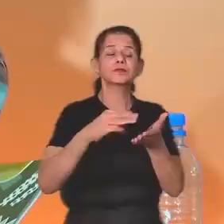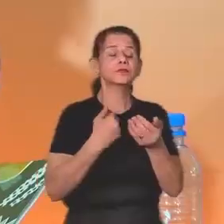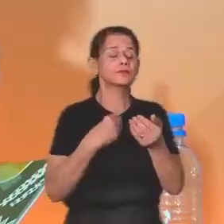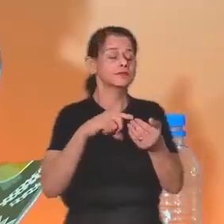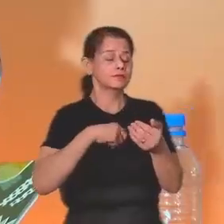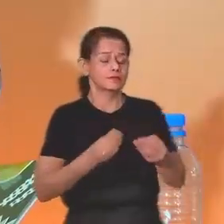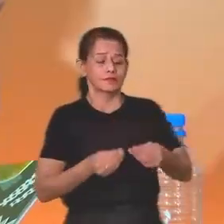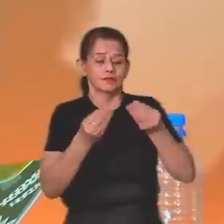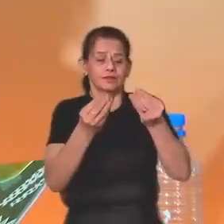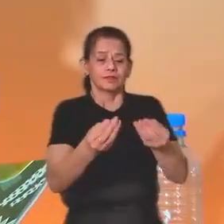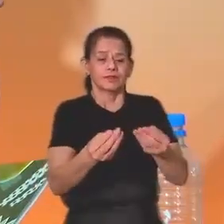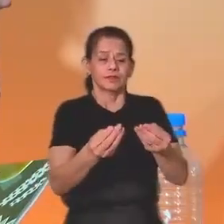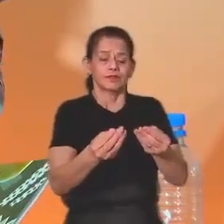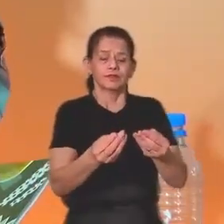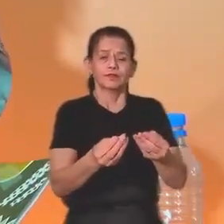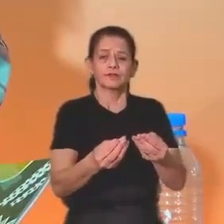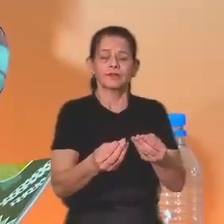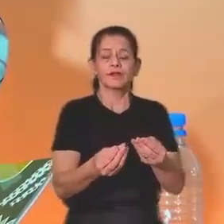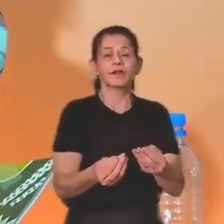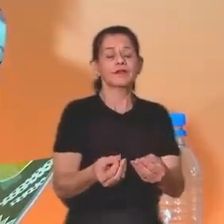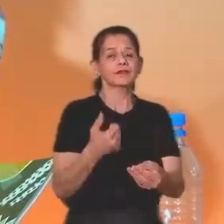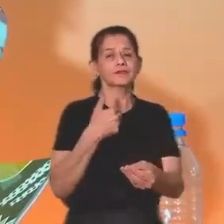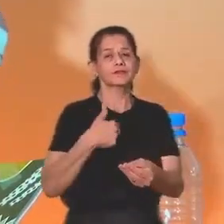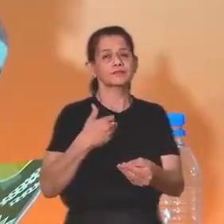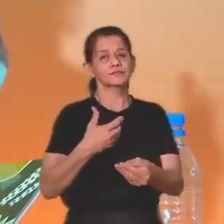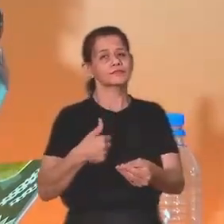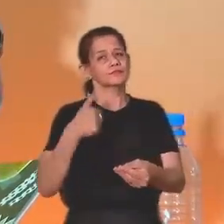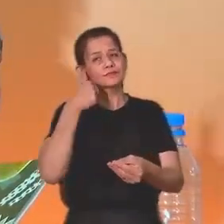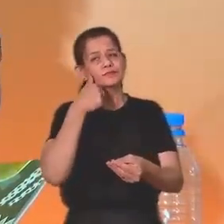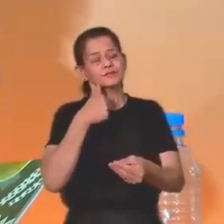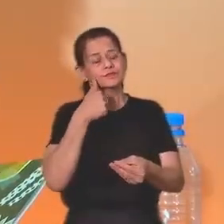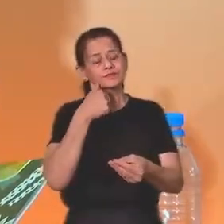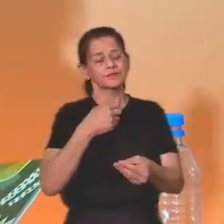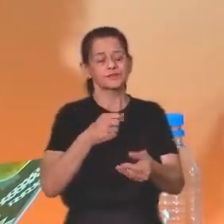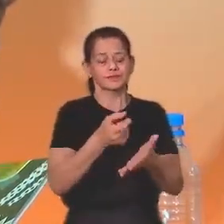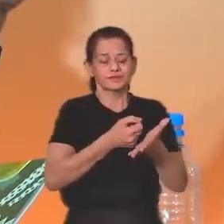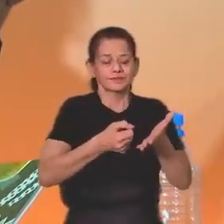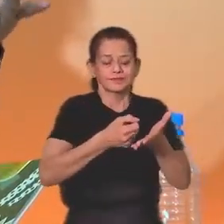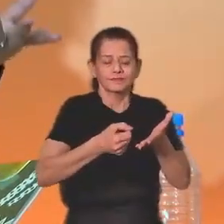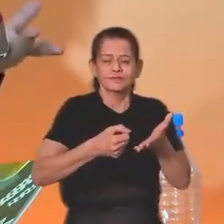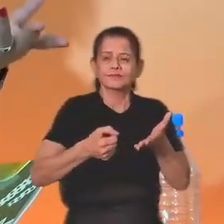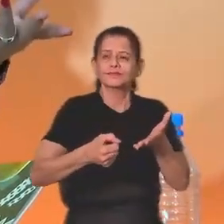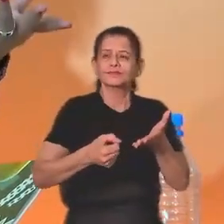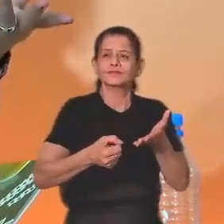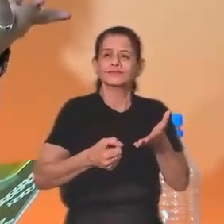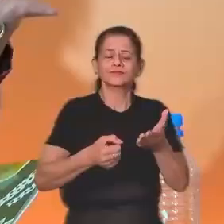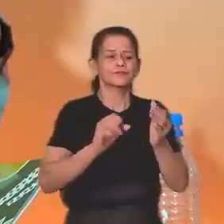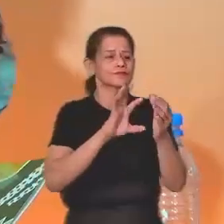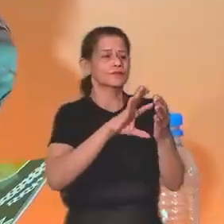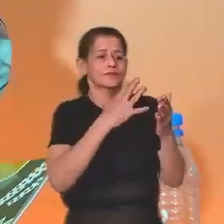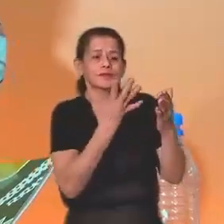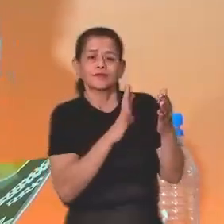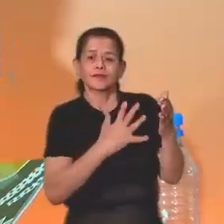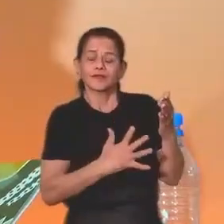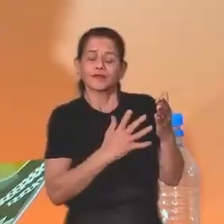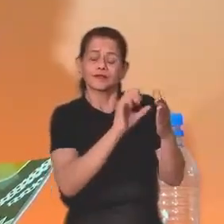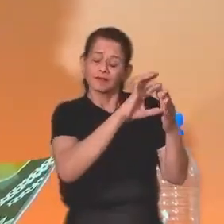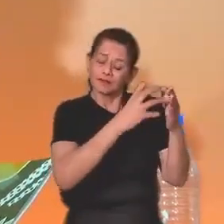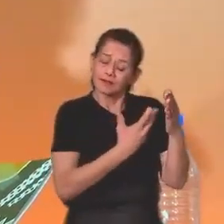ver tantas autoras negras, onde a gente consegue se sentir inspiradas